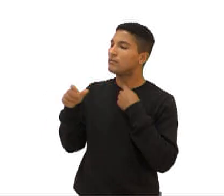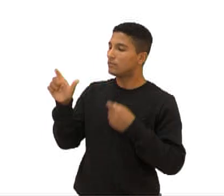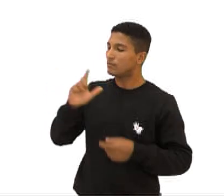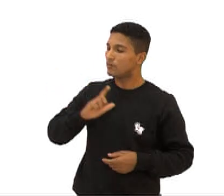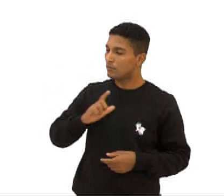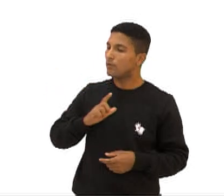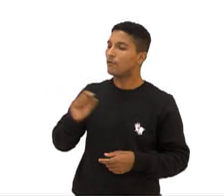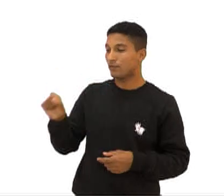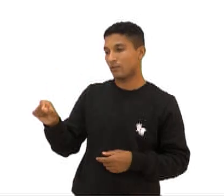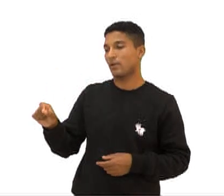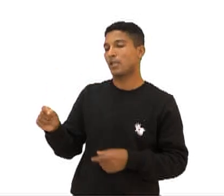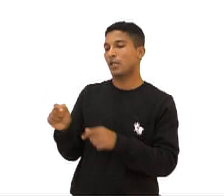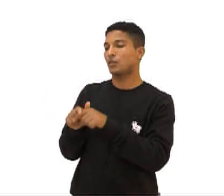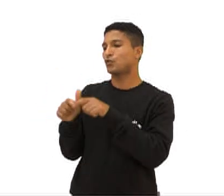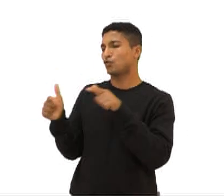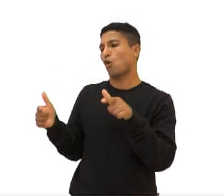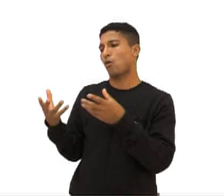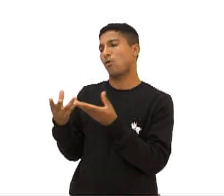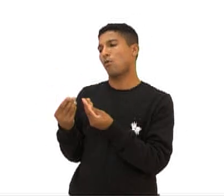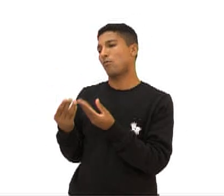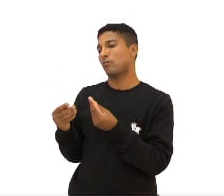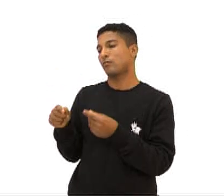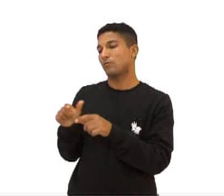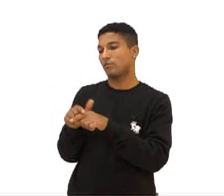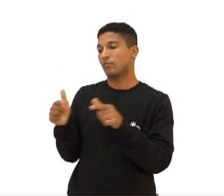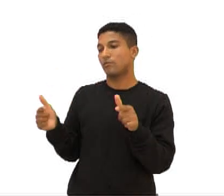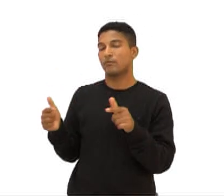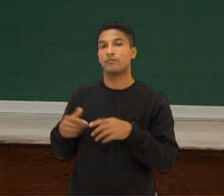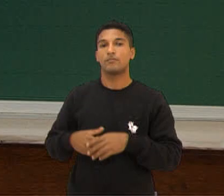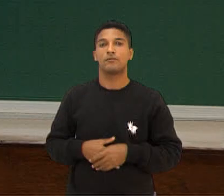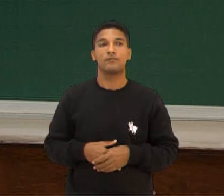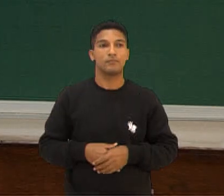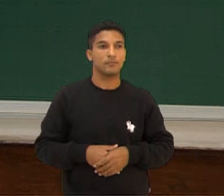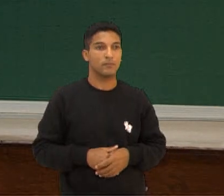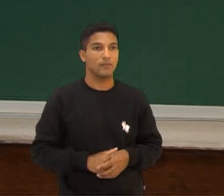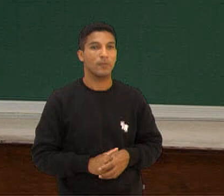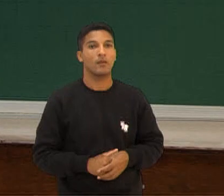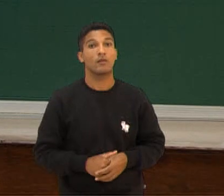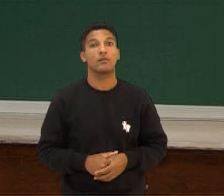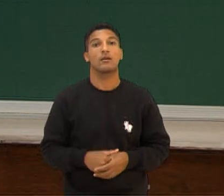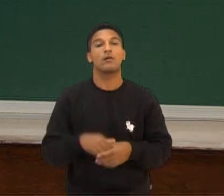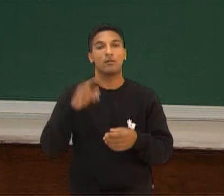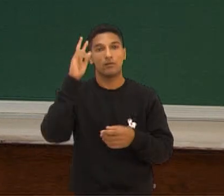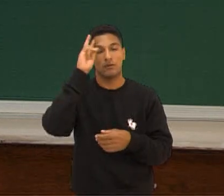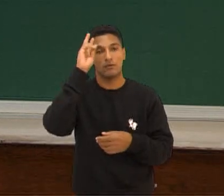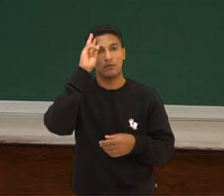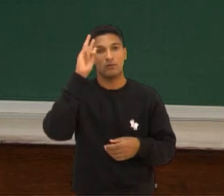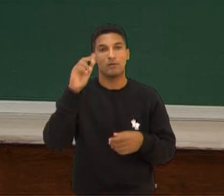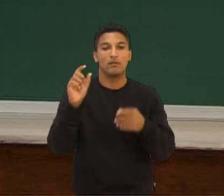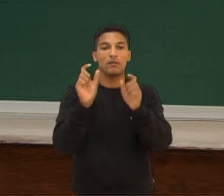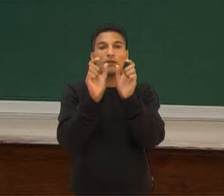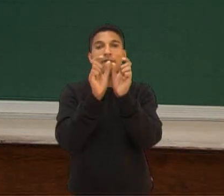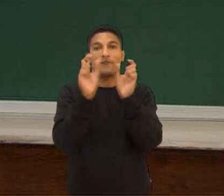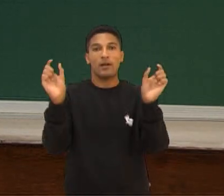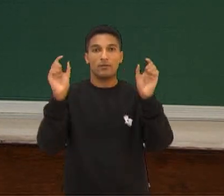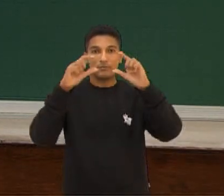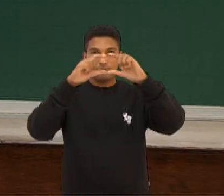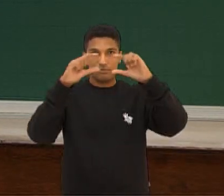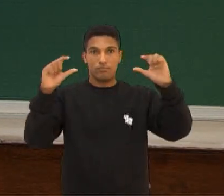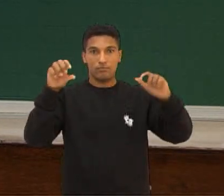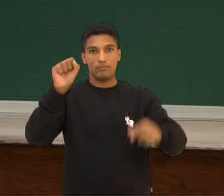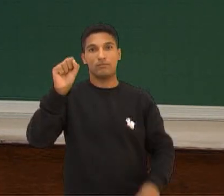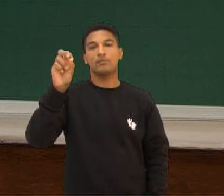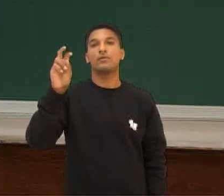muita sorte. Então, lá, lembrando, as subordinadas substantivas são aquela